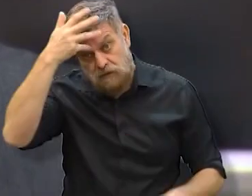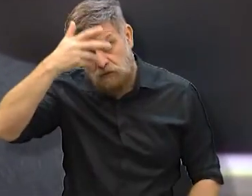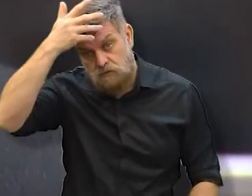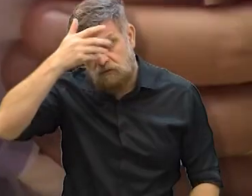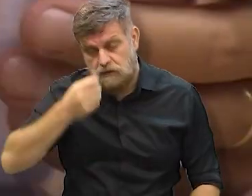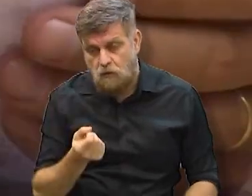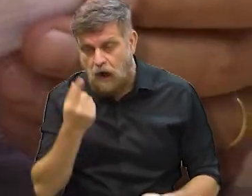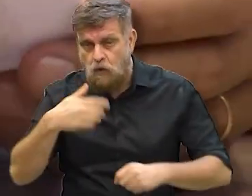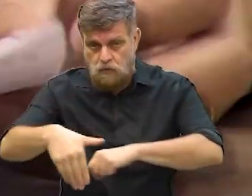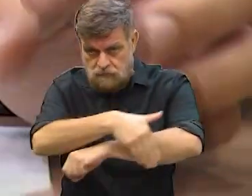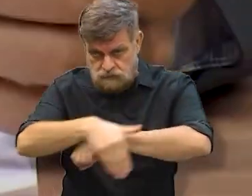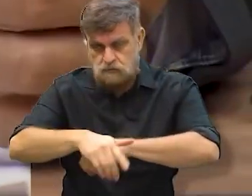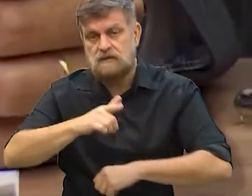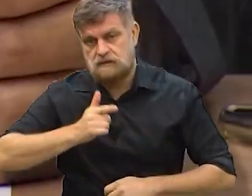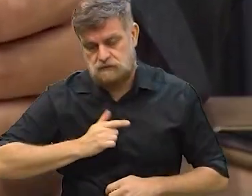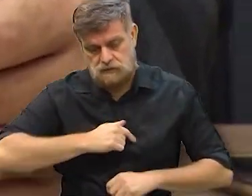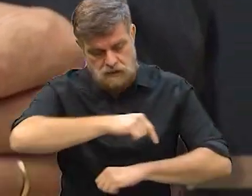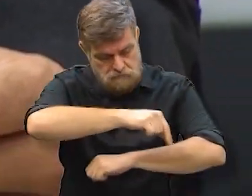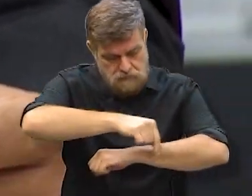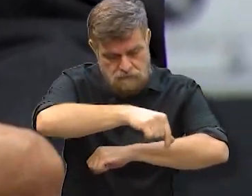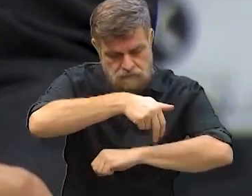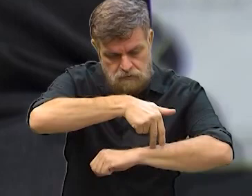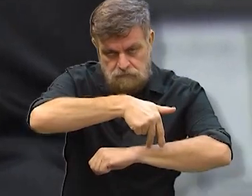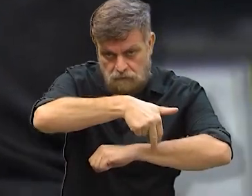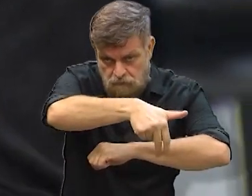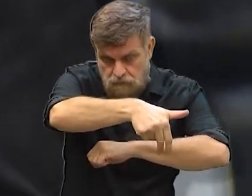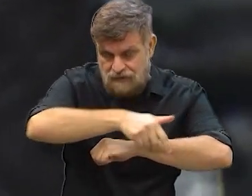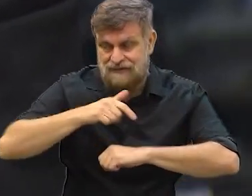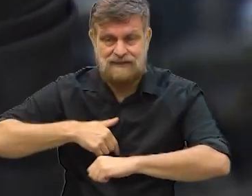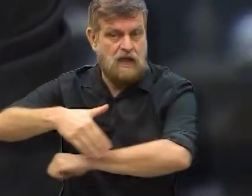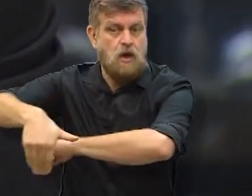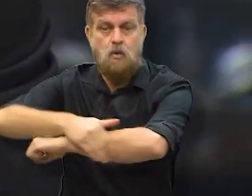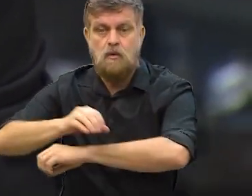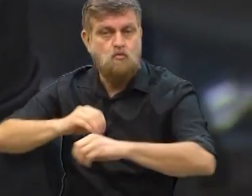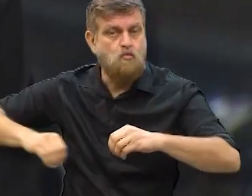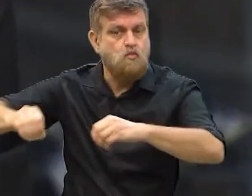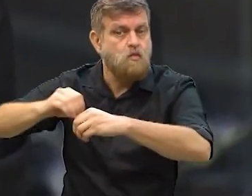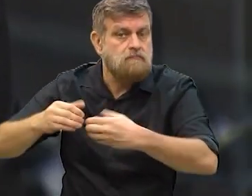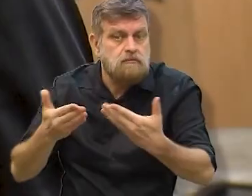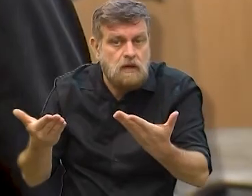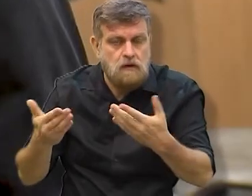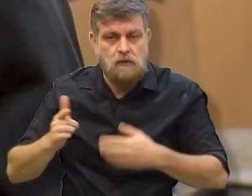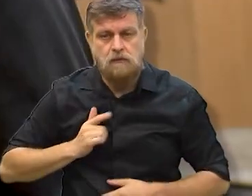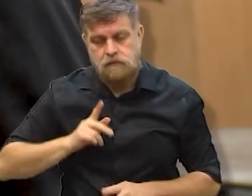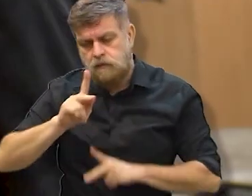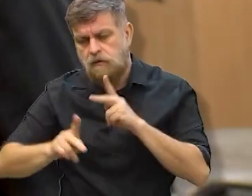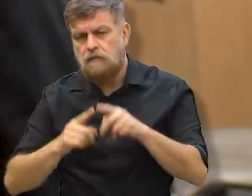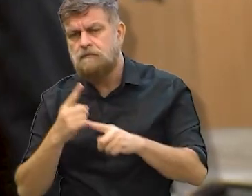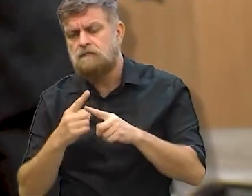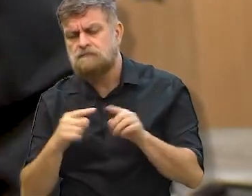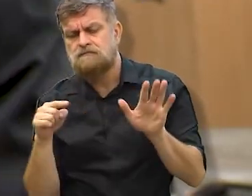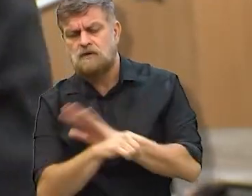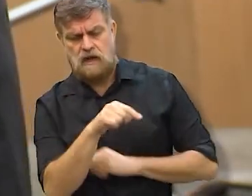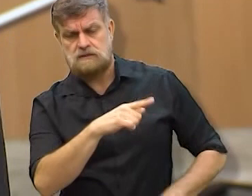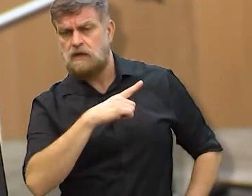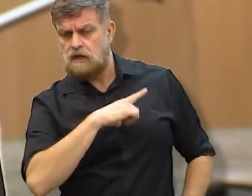com o vereador, algumas ruas estão sinalizadas, mas outras não, ou seja, longe do ideal. E aí os moradores, inclusive,